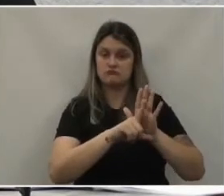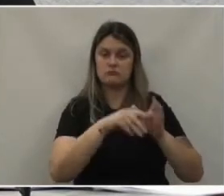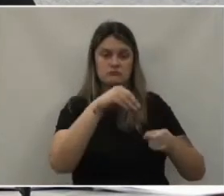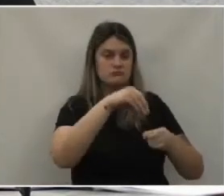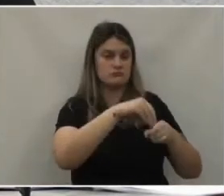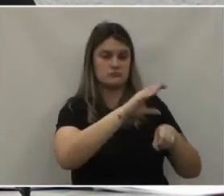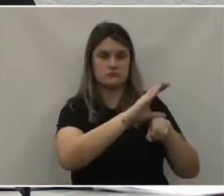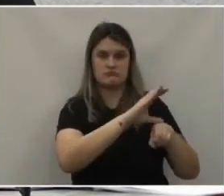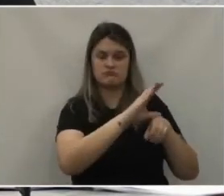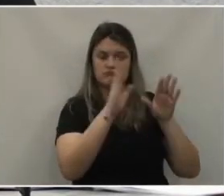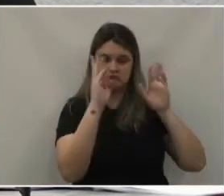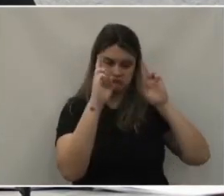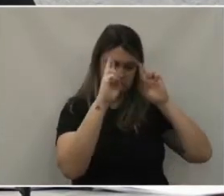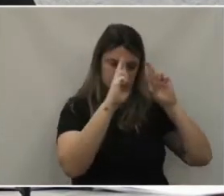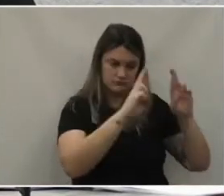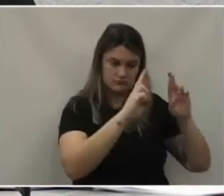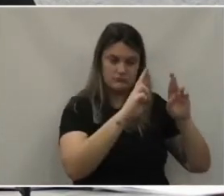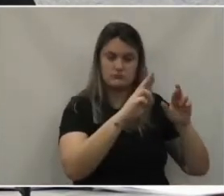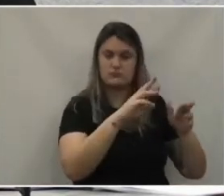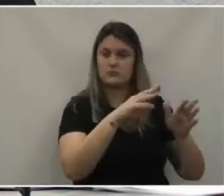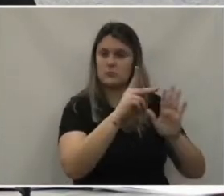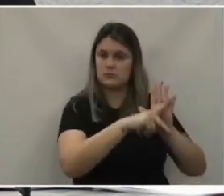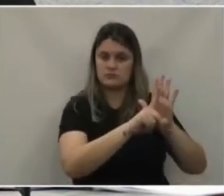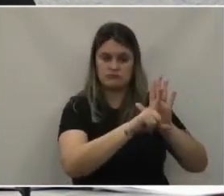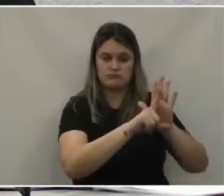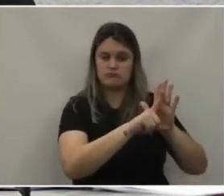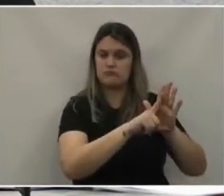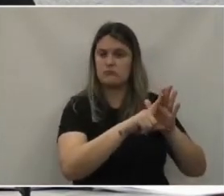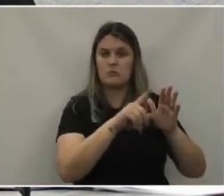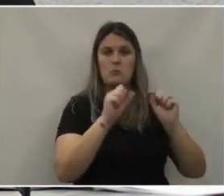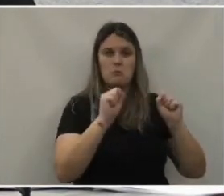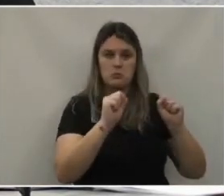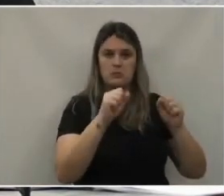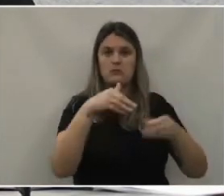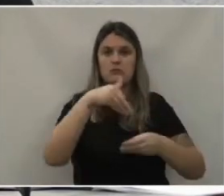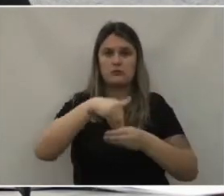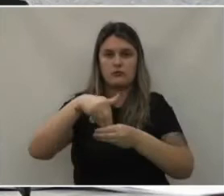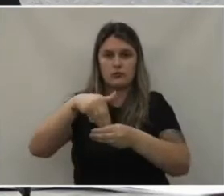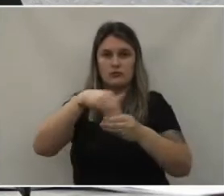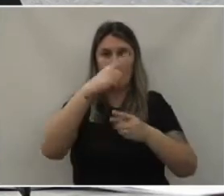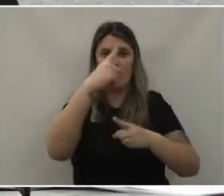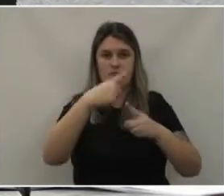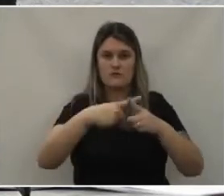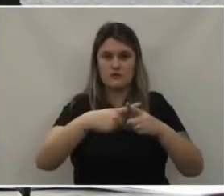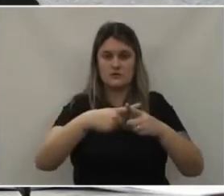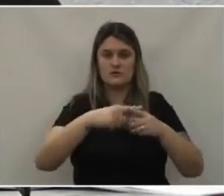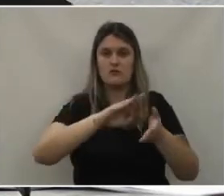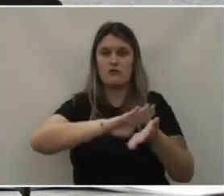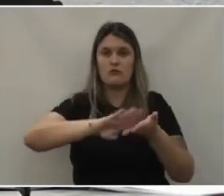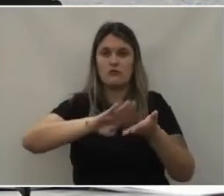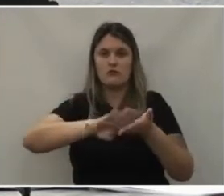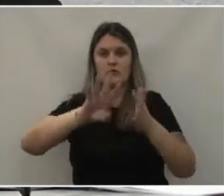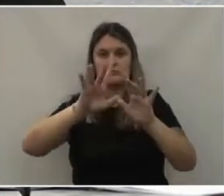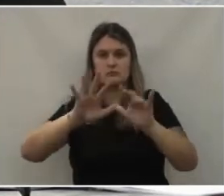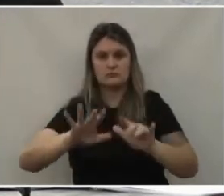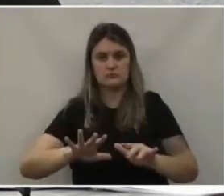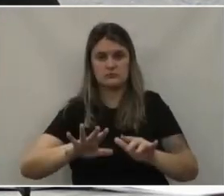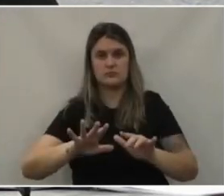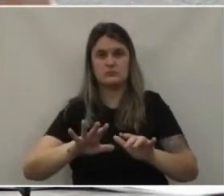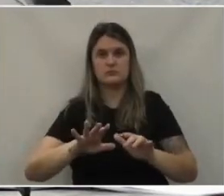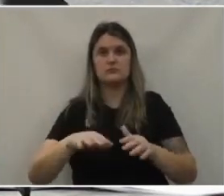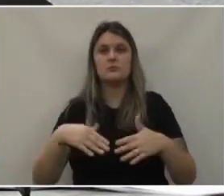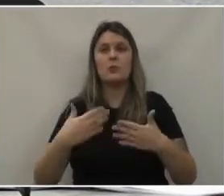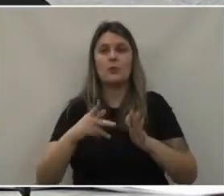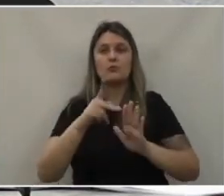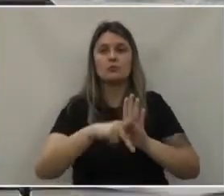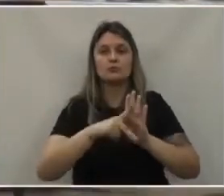e constitucional, devendo o mesmo seguir para votação em plenário em turno único, com dispensa da redação final.